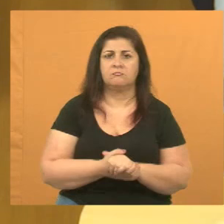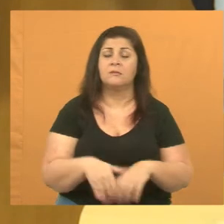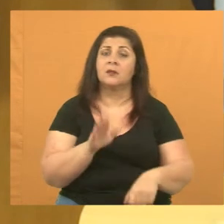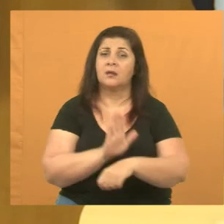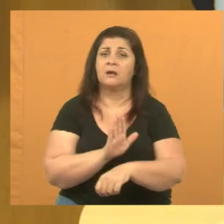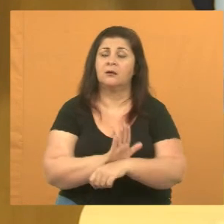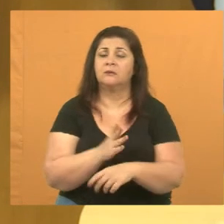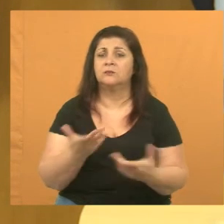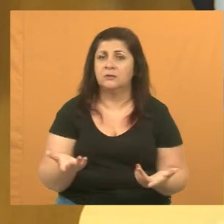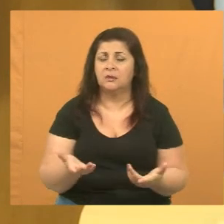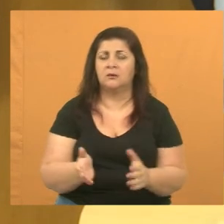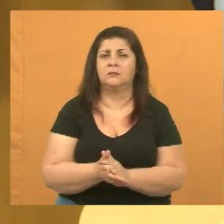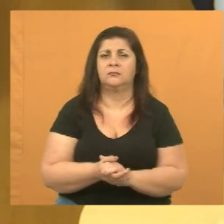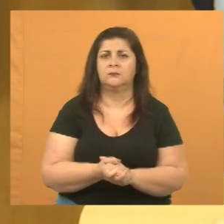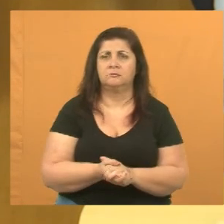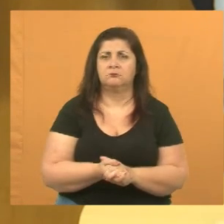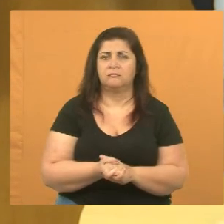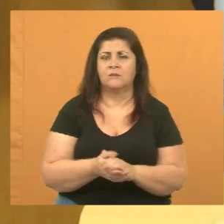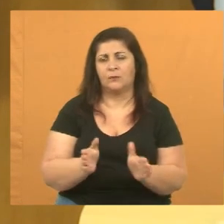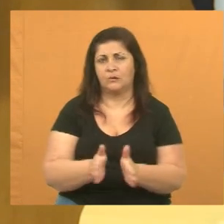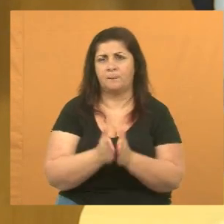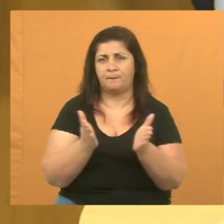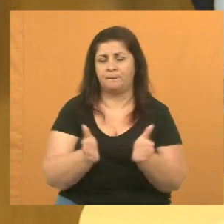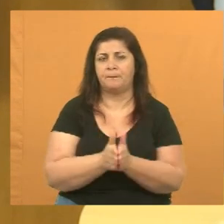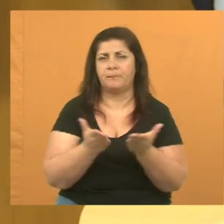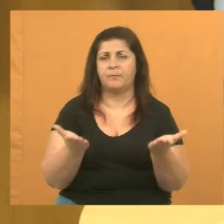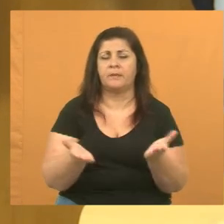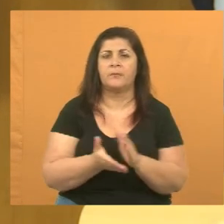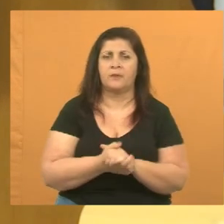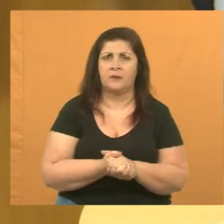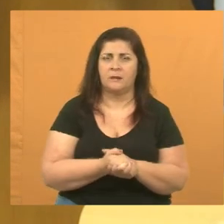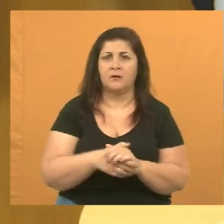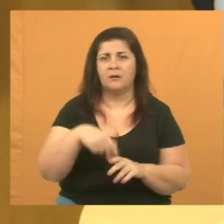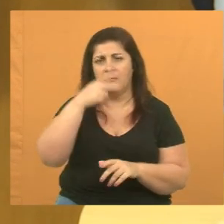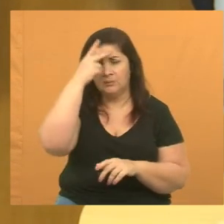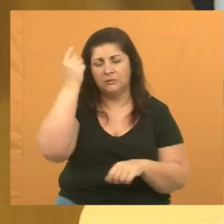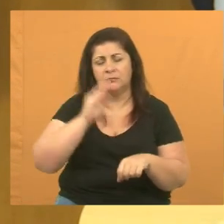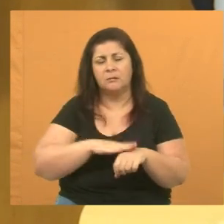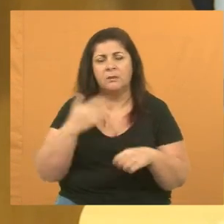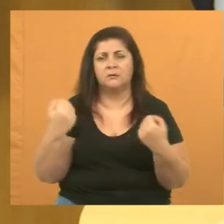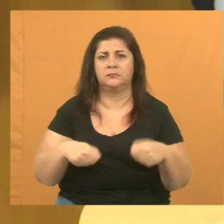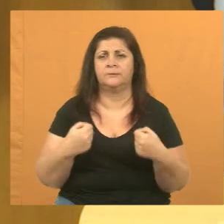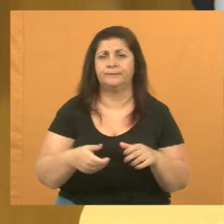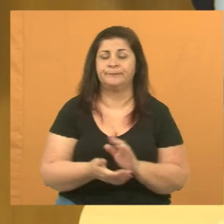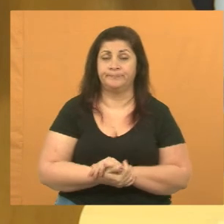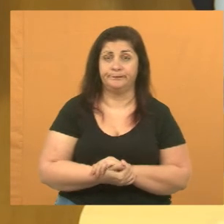ajudar essa classe menos favorecida, né, que são as pessoas que mais precisam.